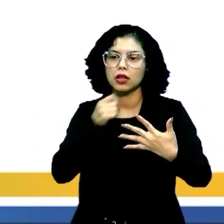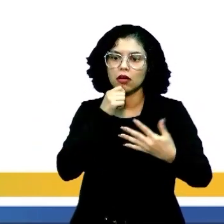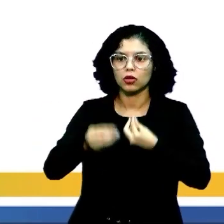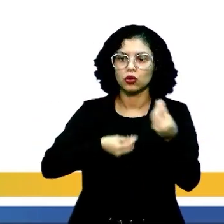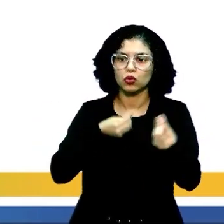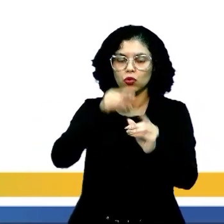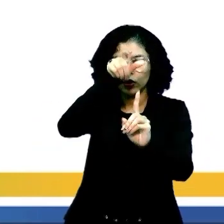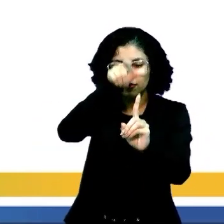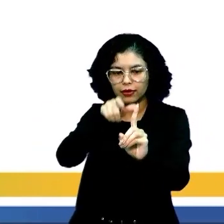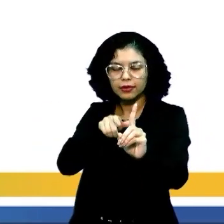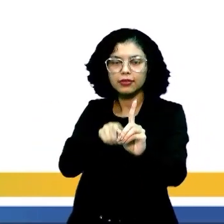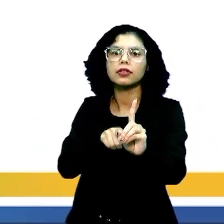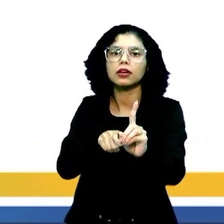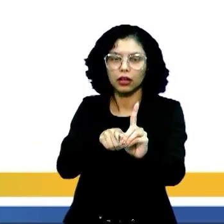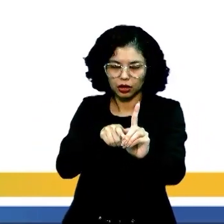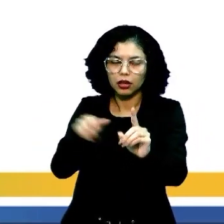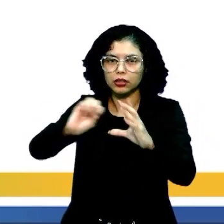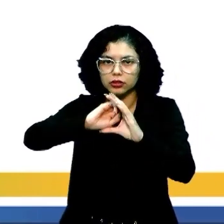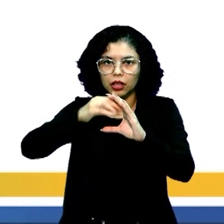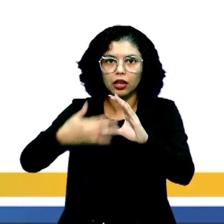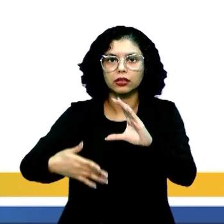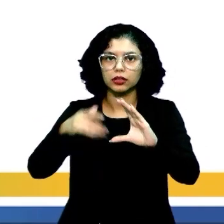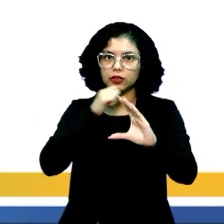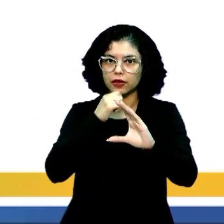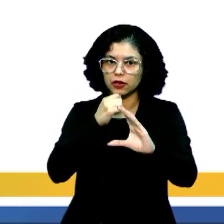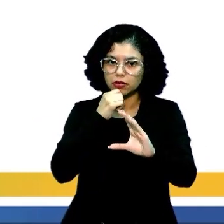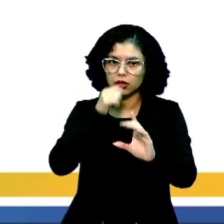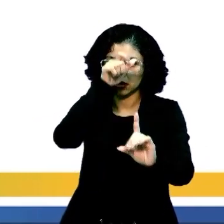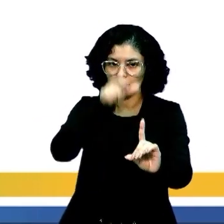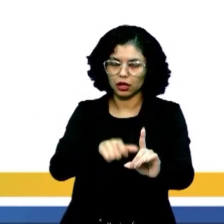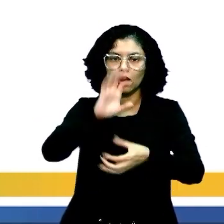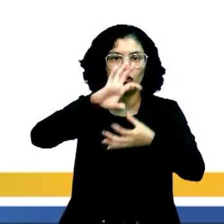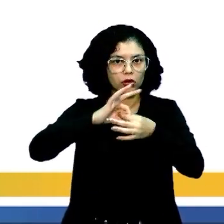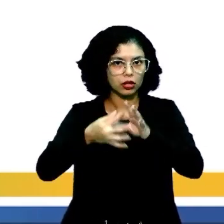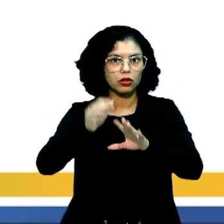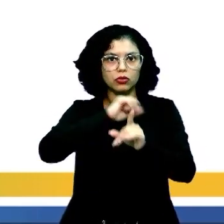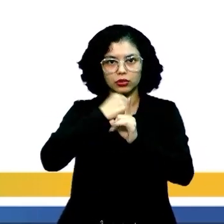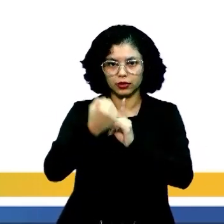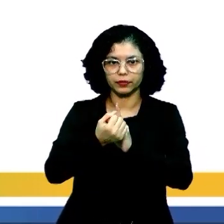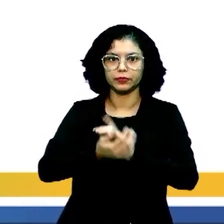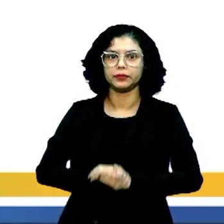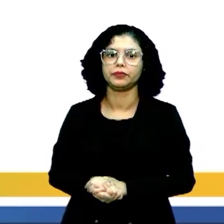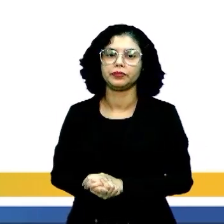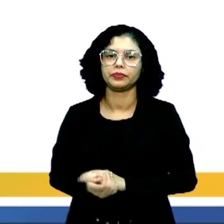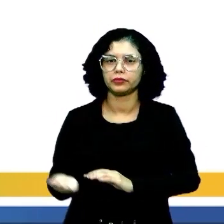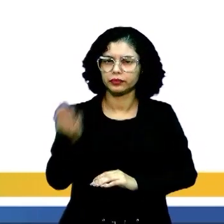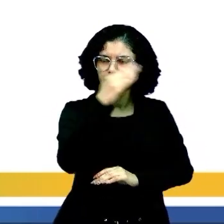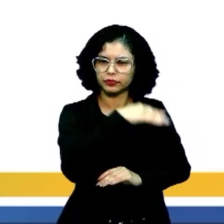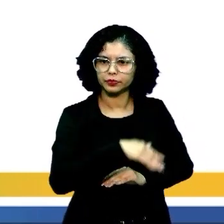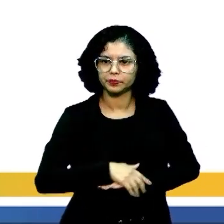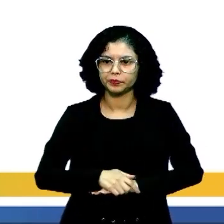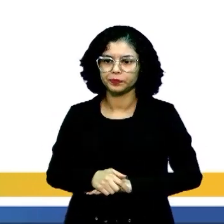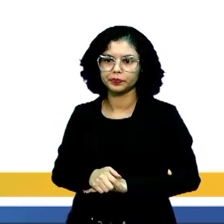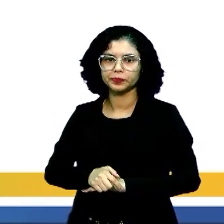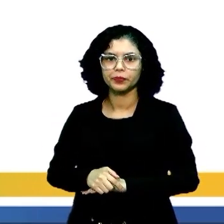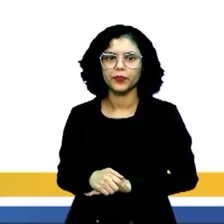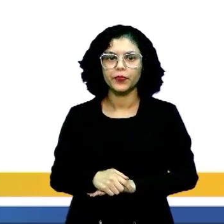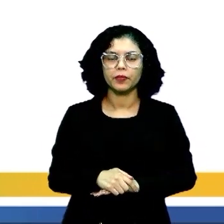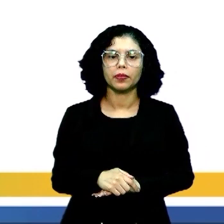muito referencial às características de um determinado contexto social. Vamos ao comando da